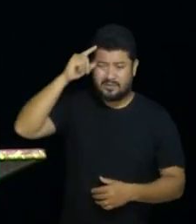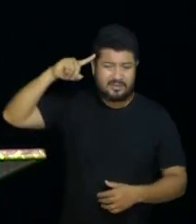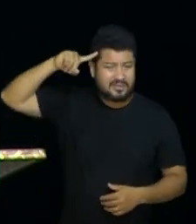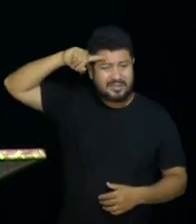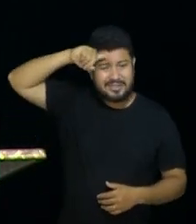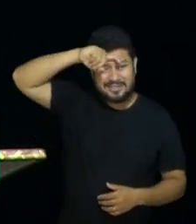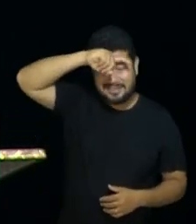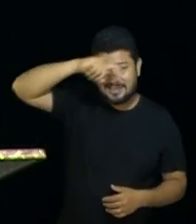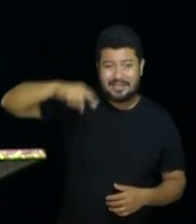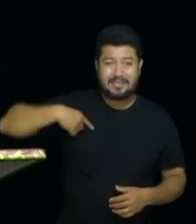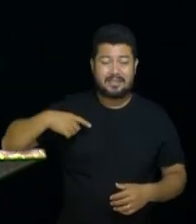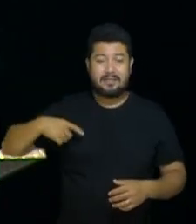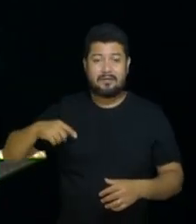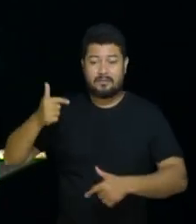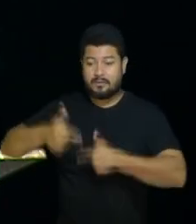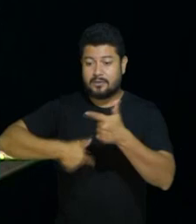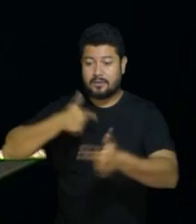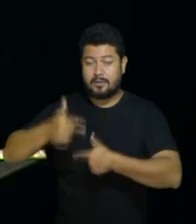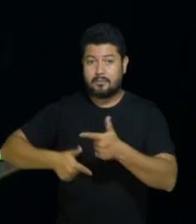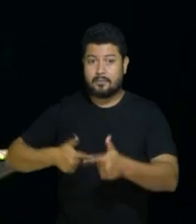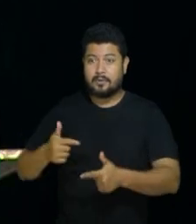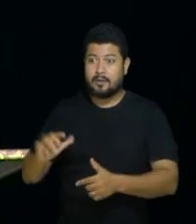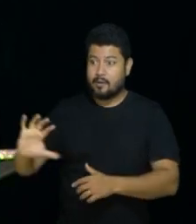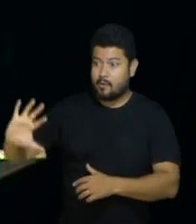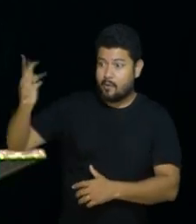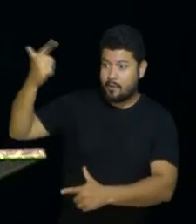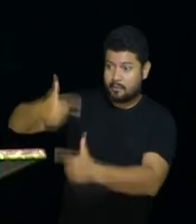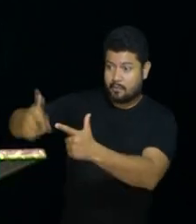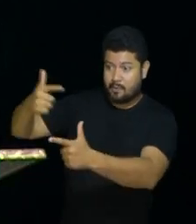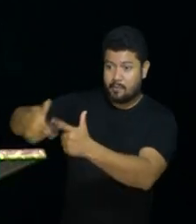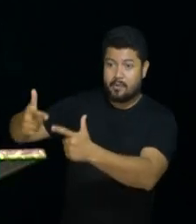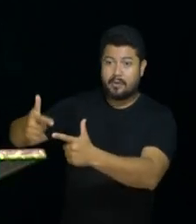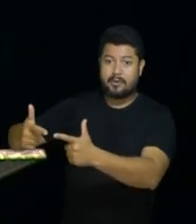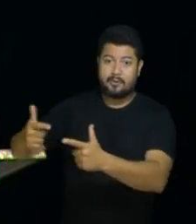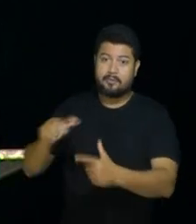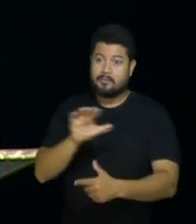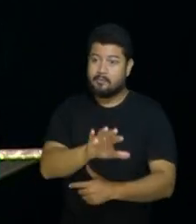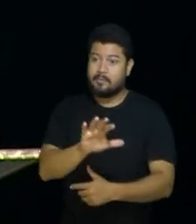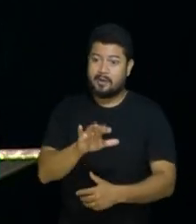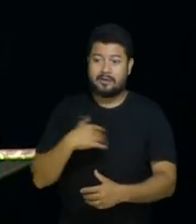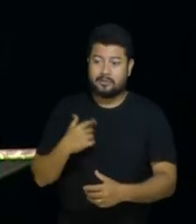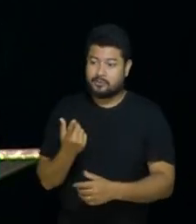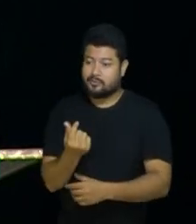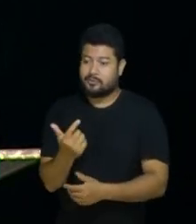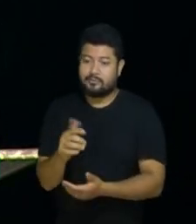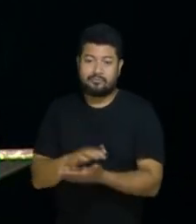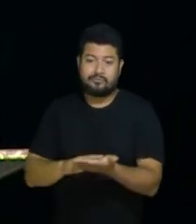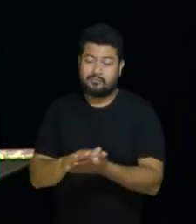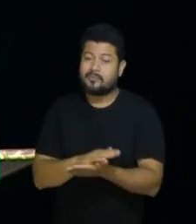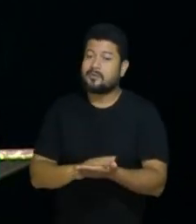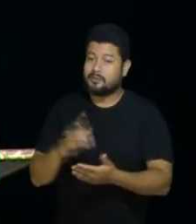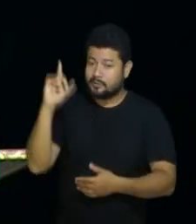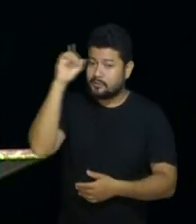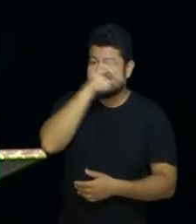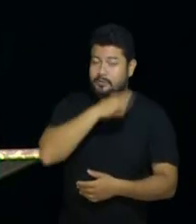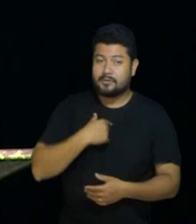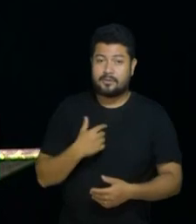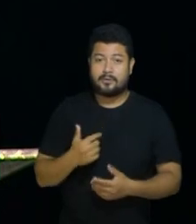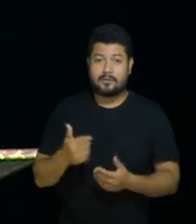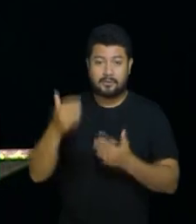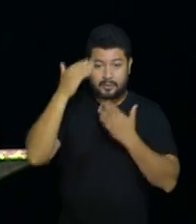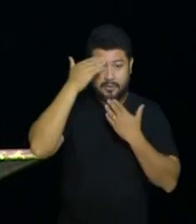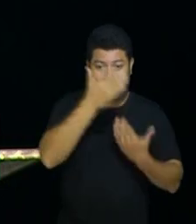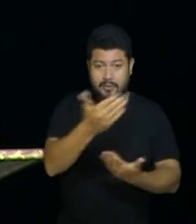tem um desastre e não tem recurso. Então, o que me trouxe nessa tribuna é agradecer hoje o apoio pela admissibilidade, mas